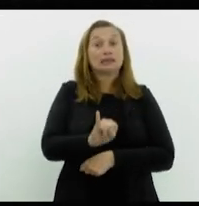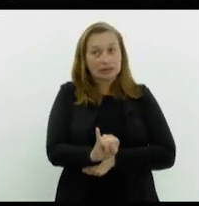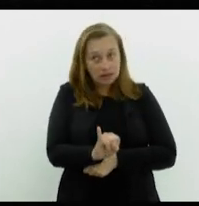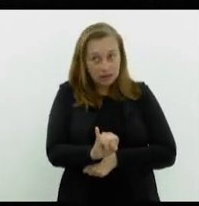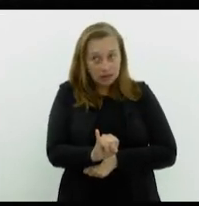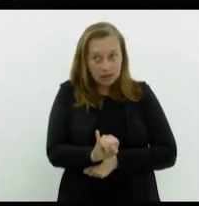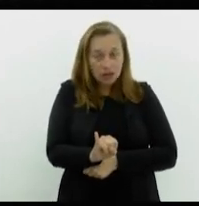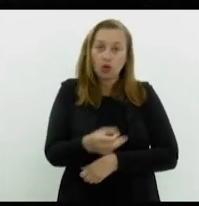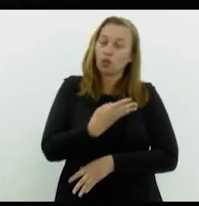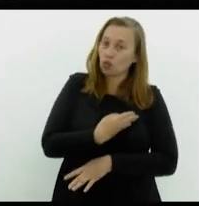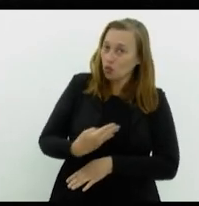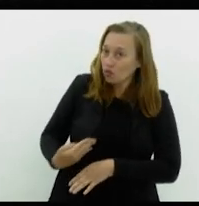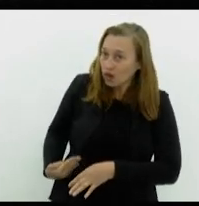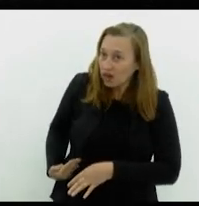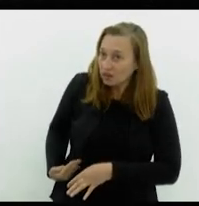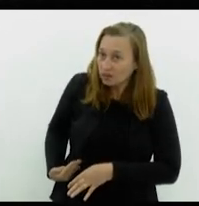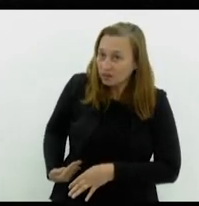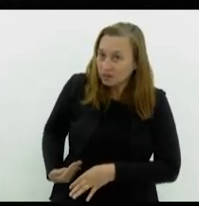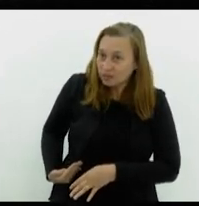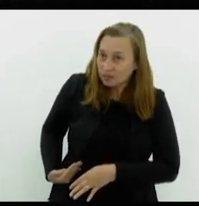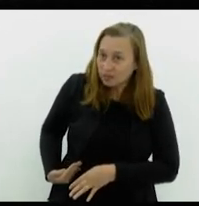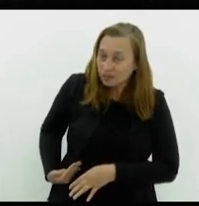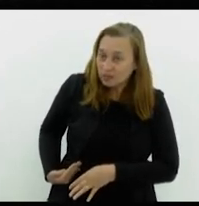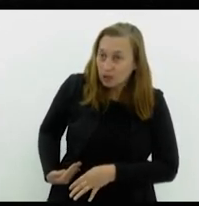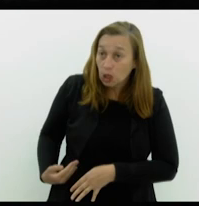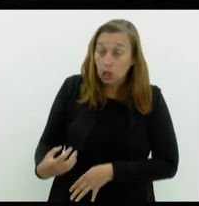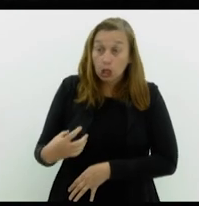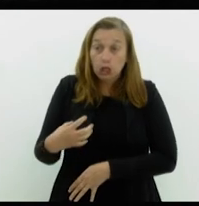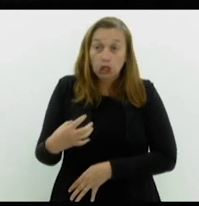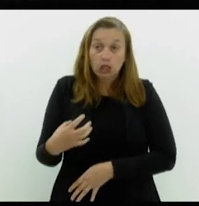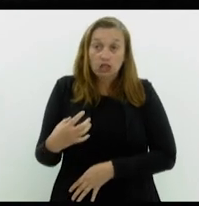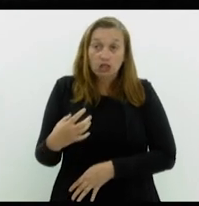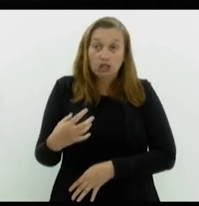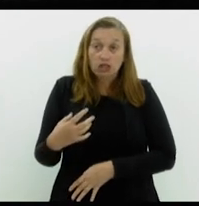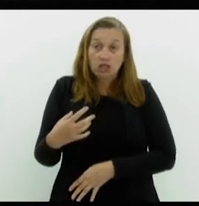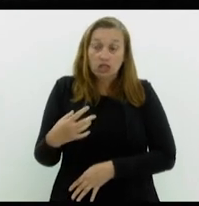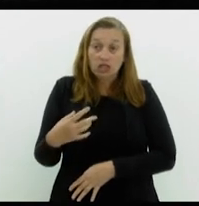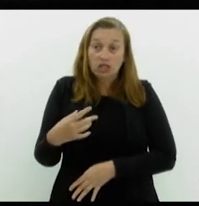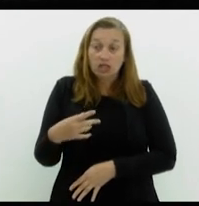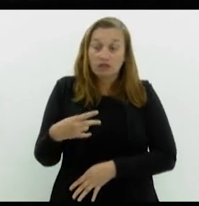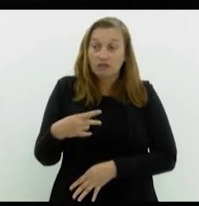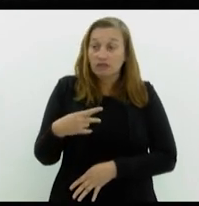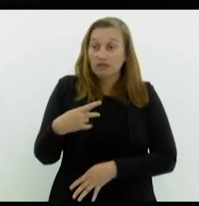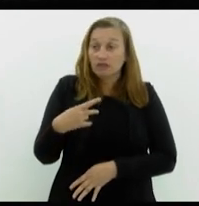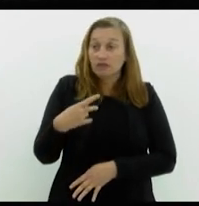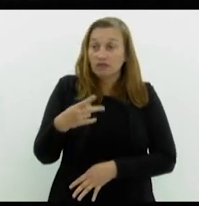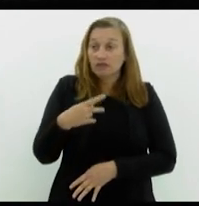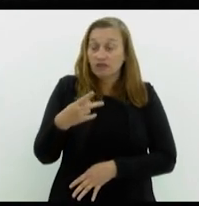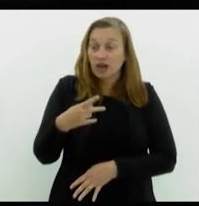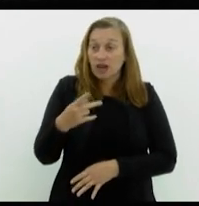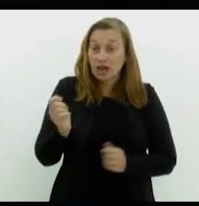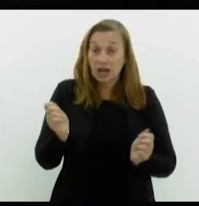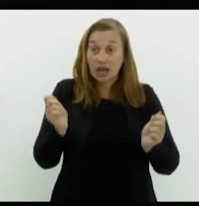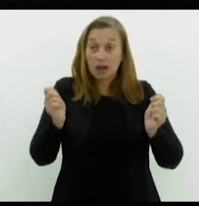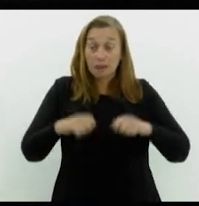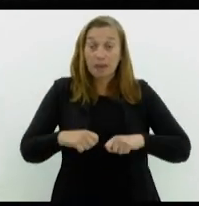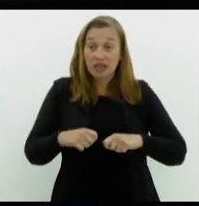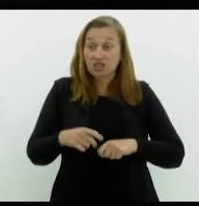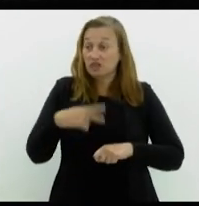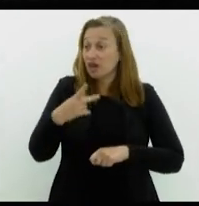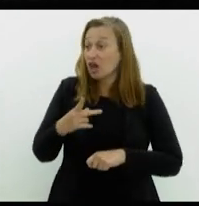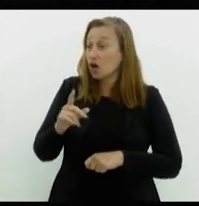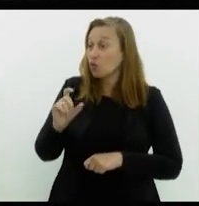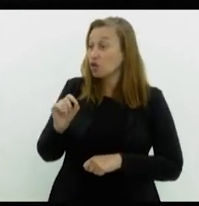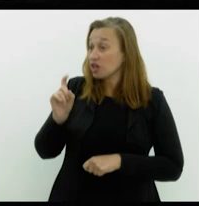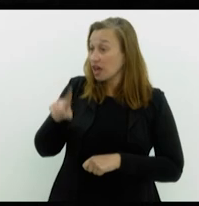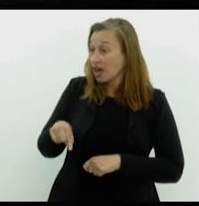o governo, que se intitula, ou se intitularia, aquele capaz de dizer o que é e